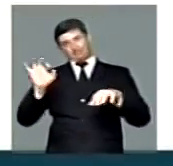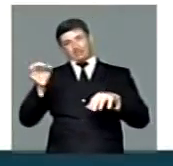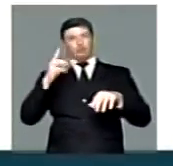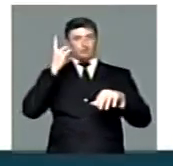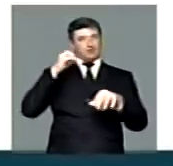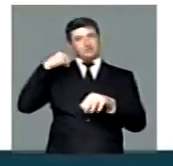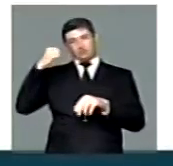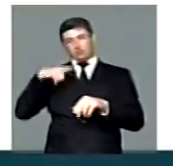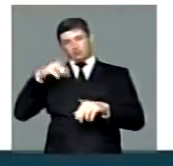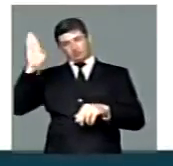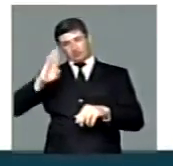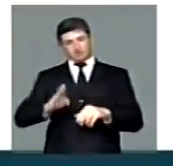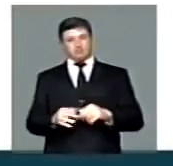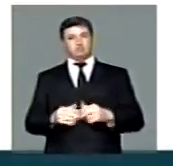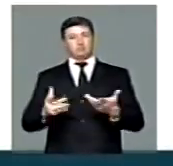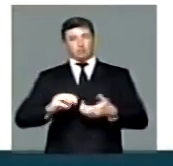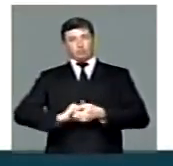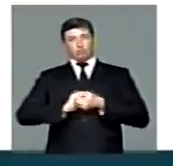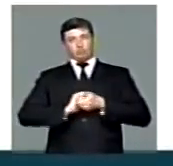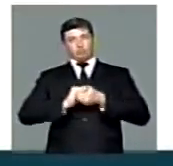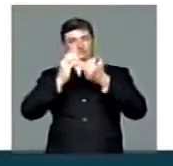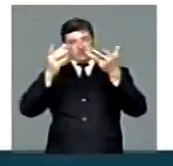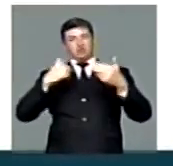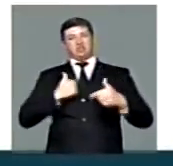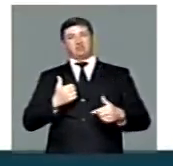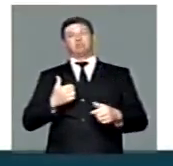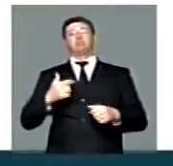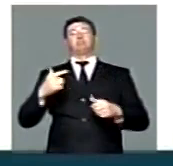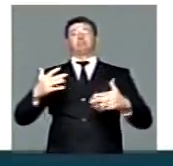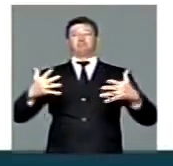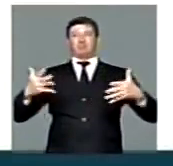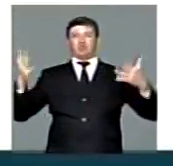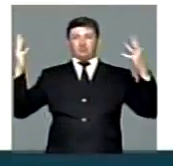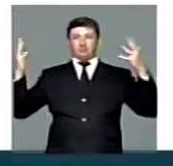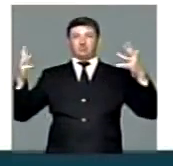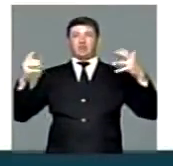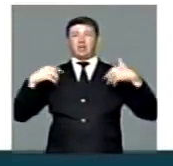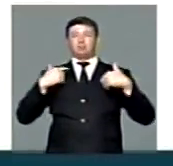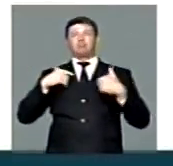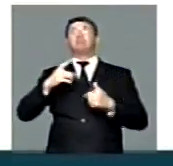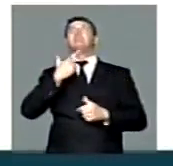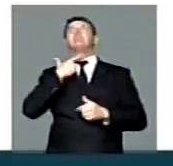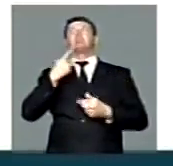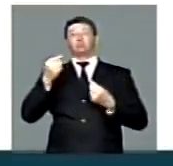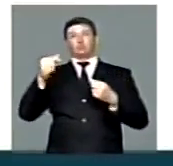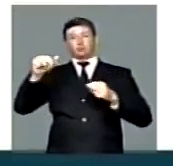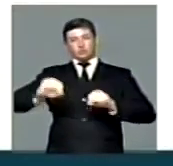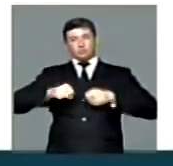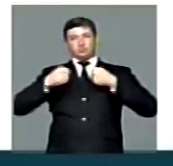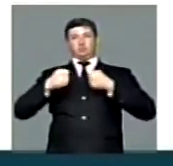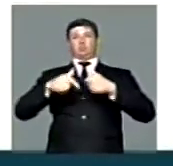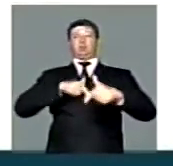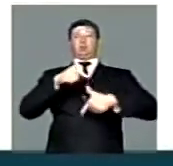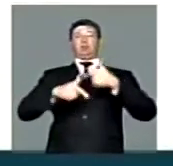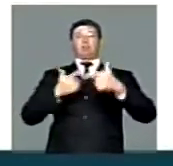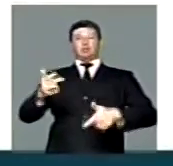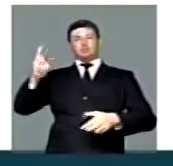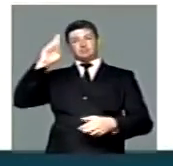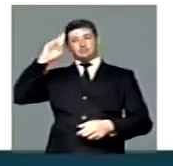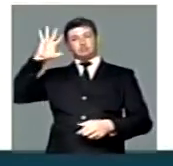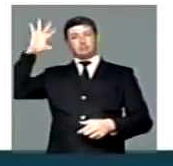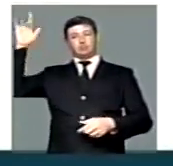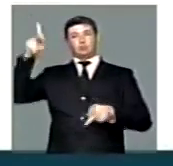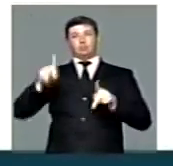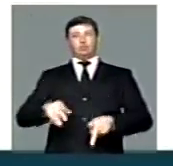Vossa Excelência e auguro um desempenho da Câmara à altura das expectativas do